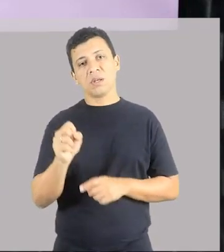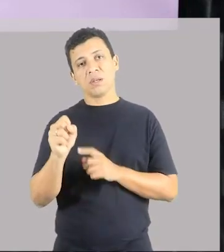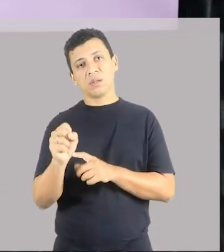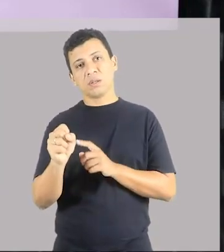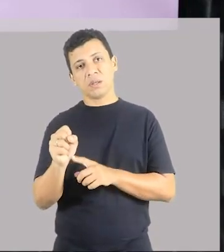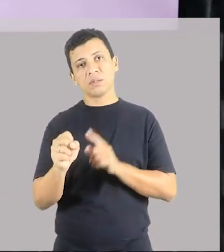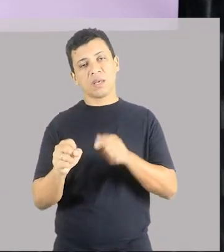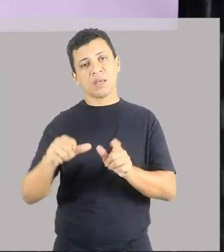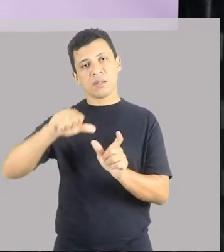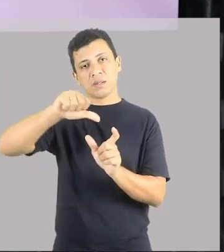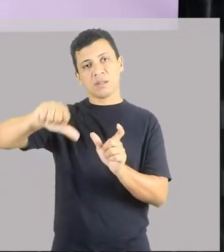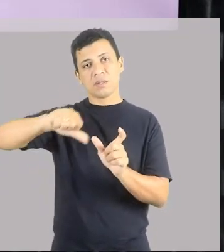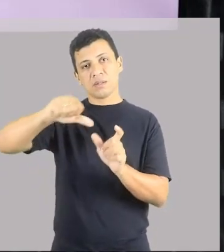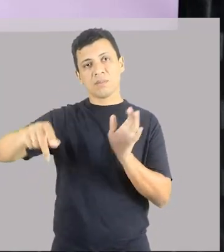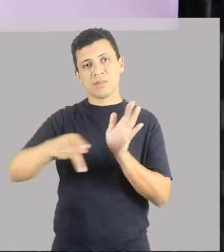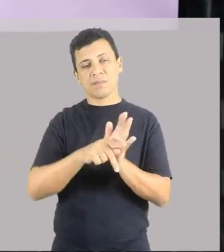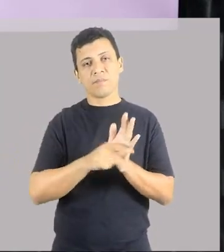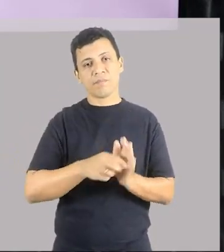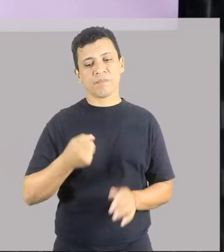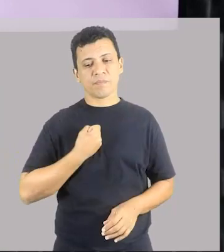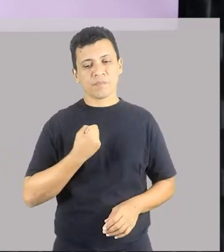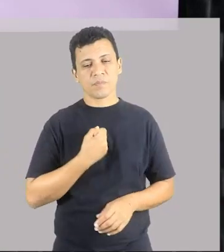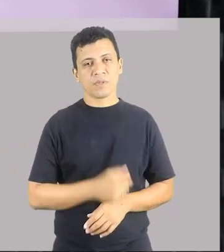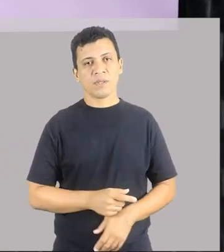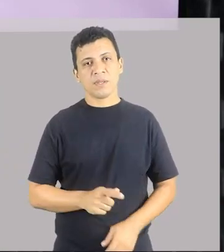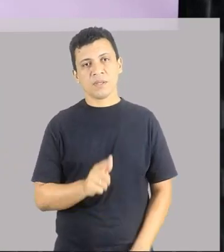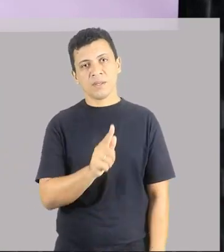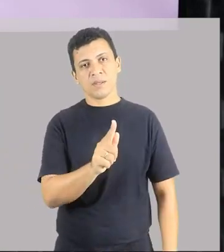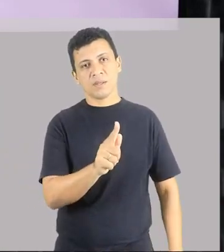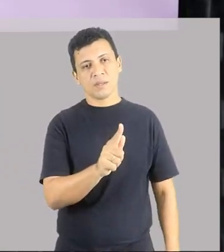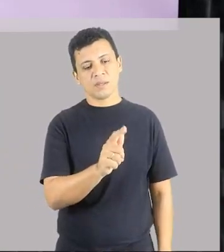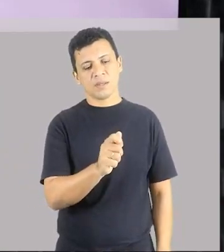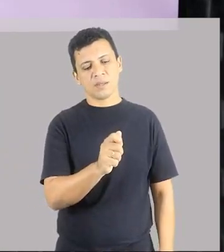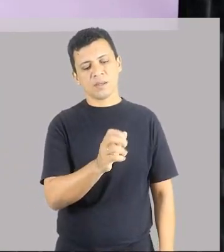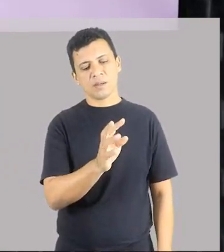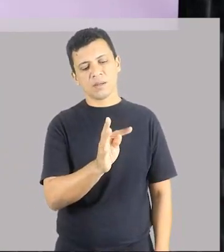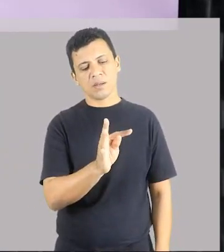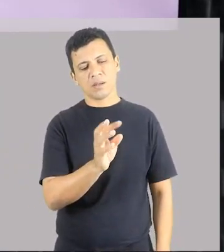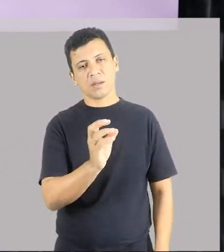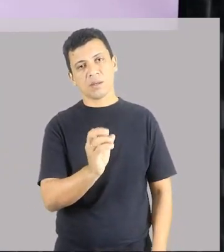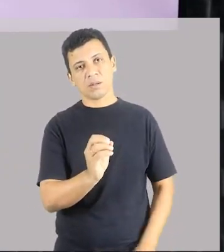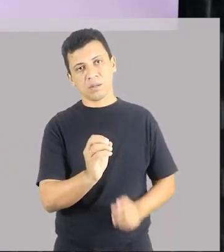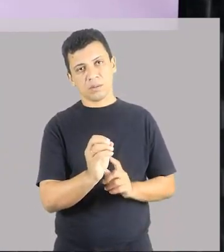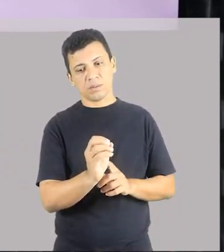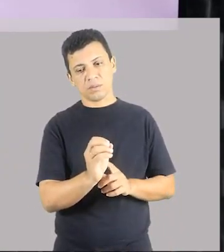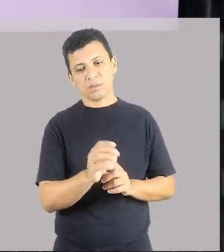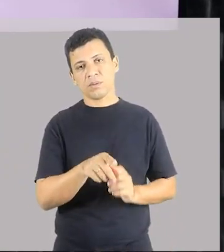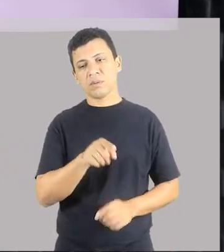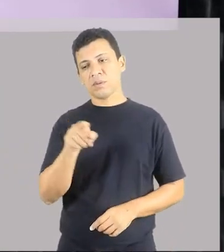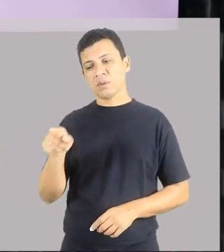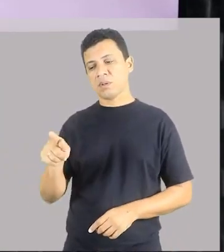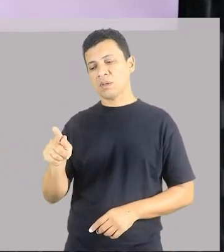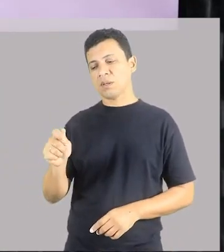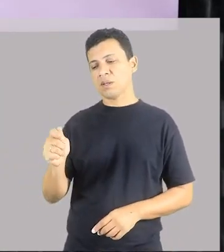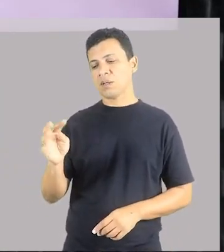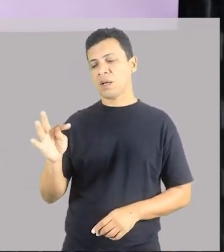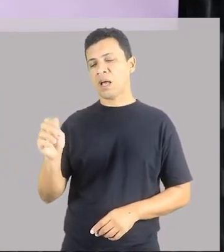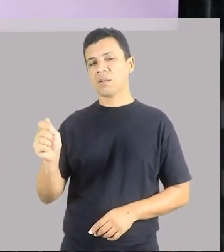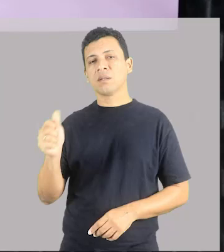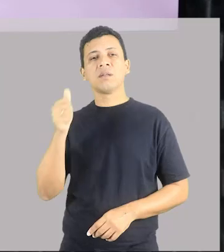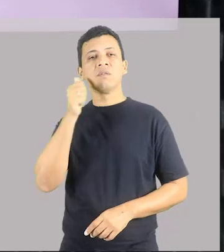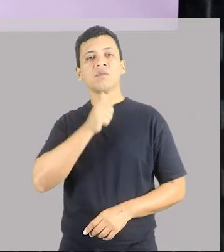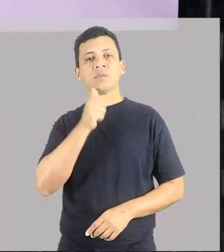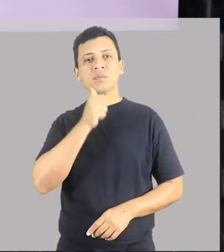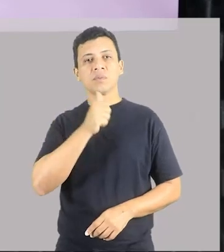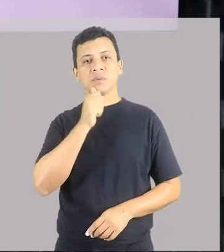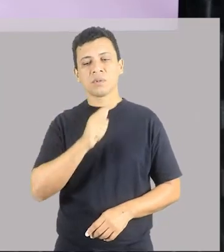s é a desinência de número em gato por exemplo eu faço a referência de gata no feminino até o t